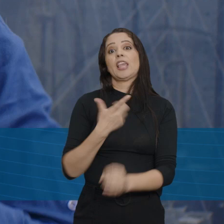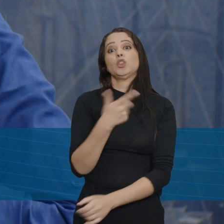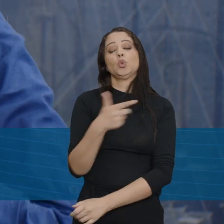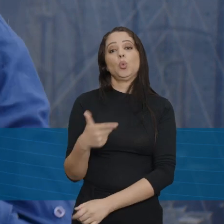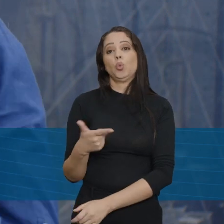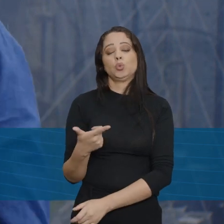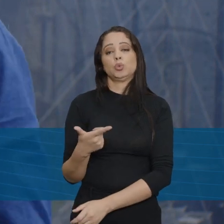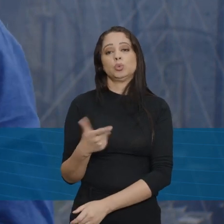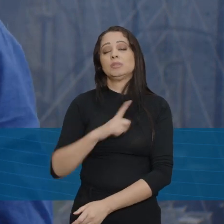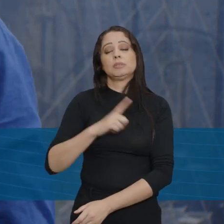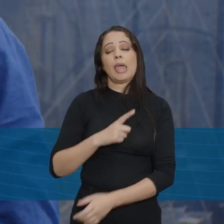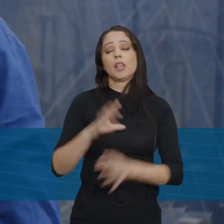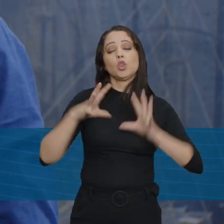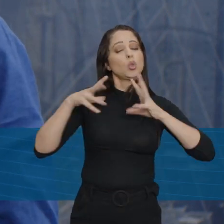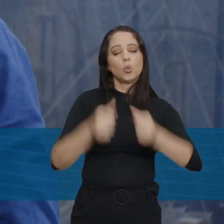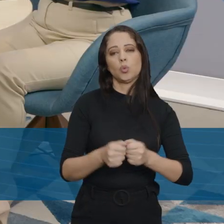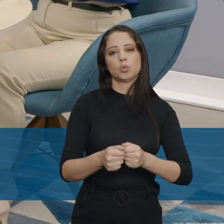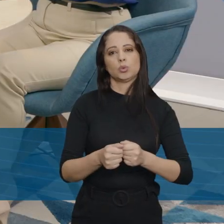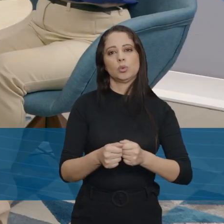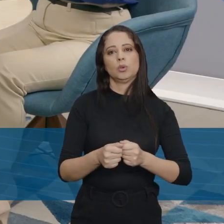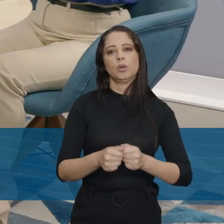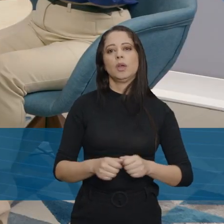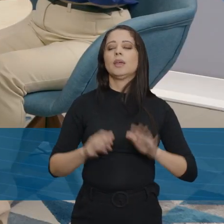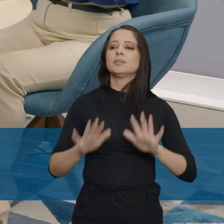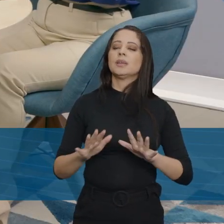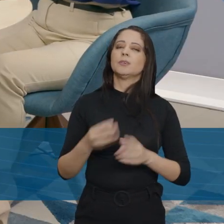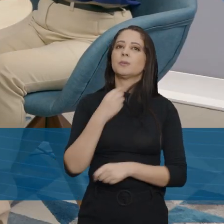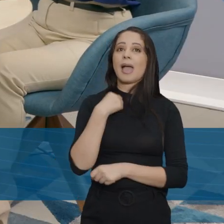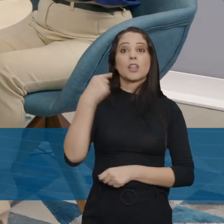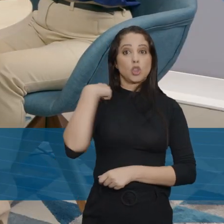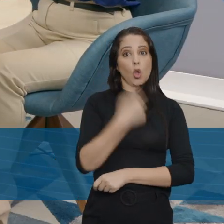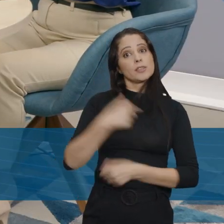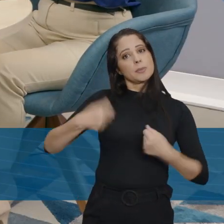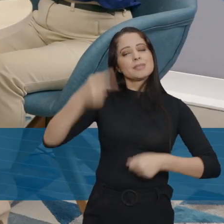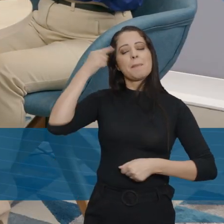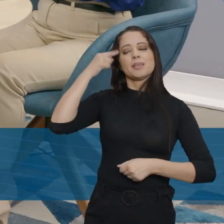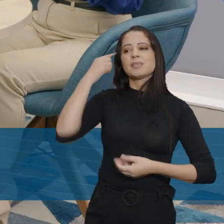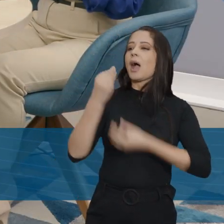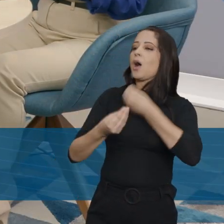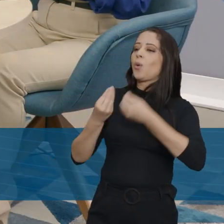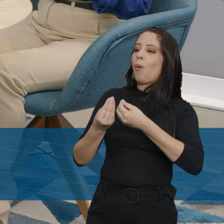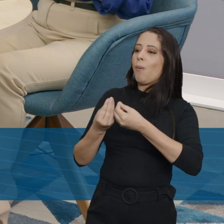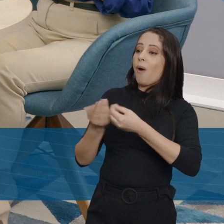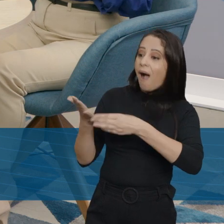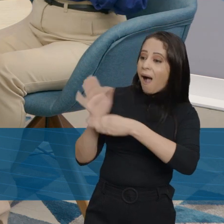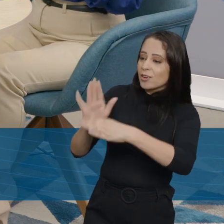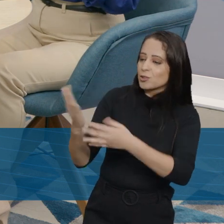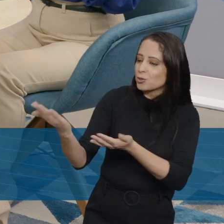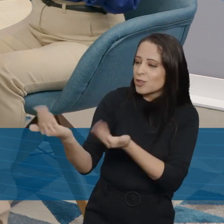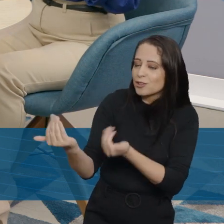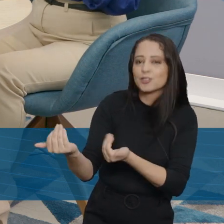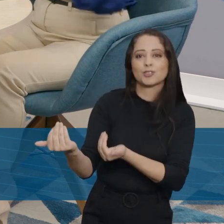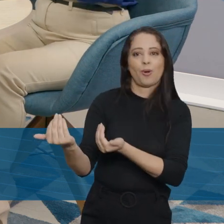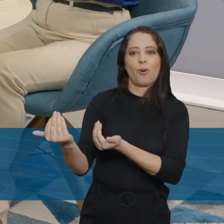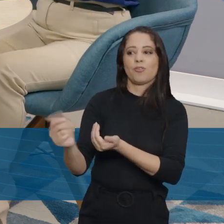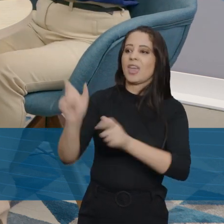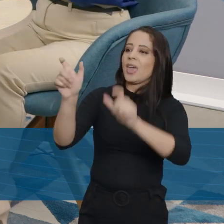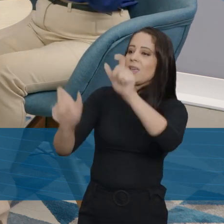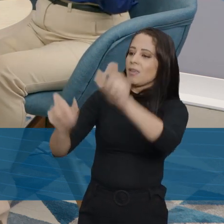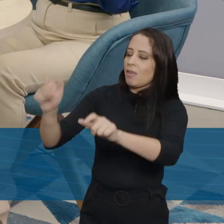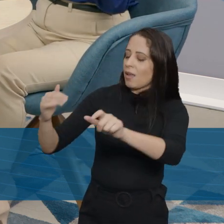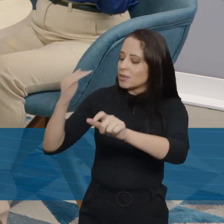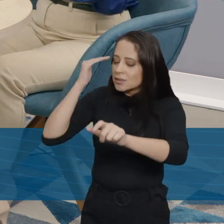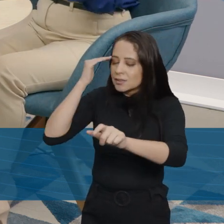mas não chega no algoritmo dele. Sim, então a gente tem que pensar isso, como a gente pode ajudar esses jovens a terem várias experiências sociais para